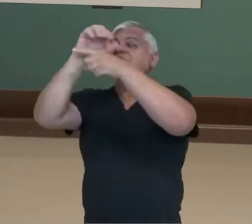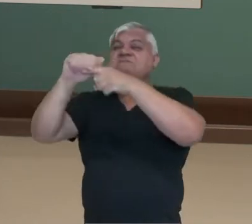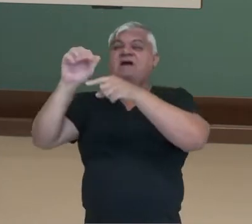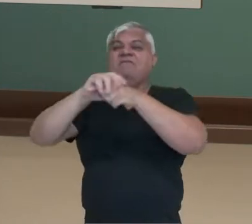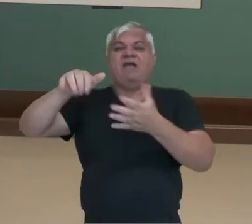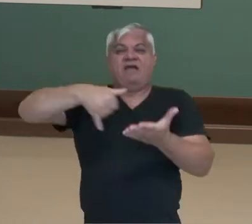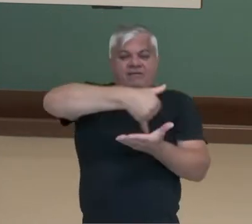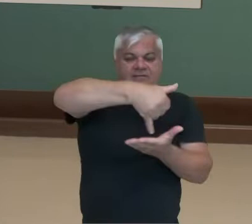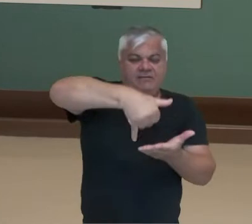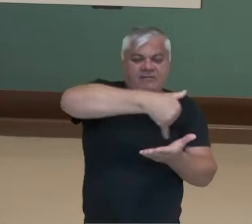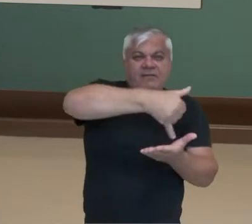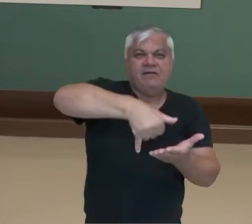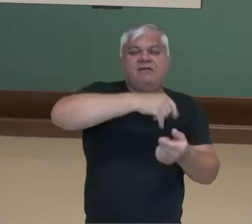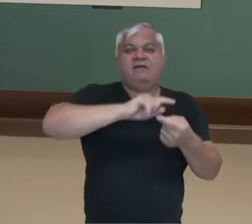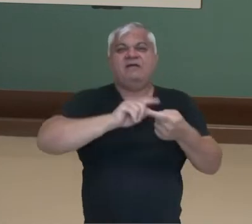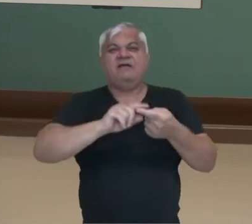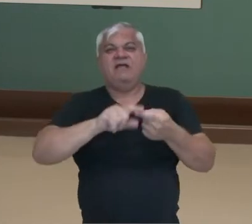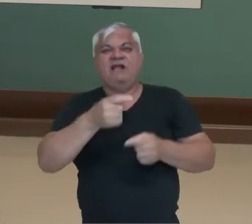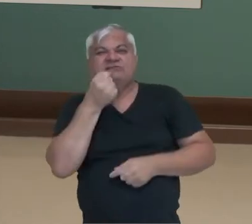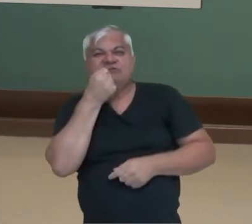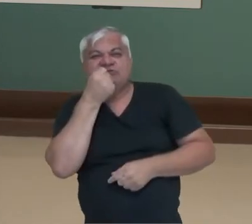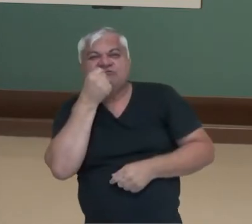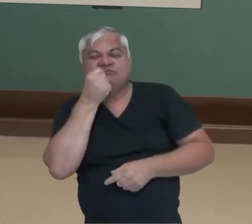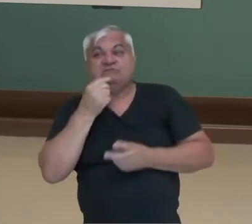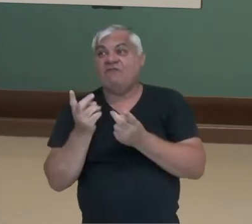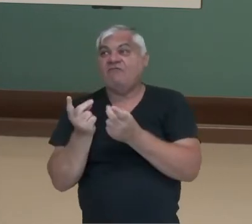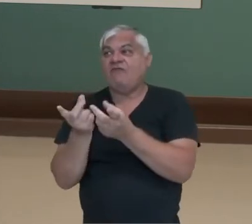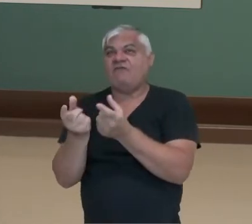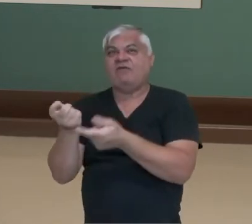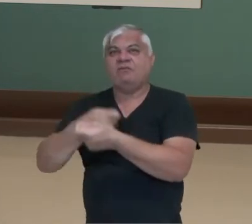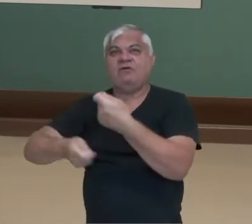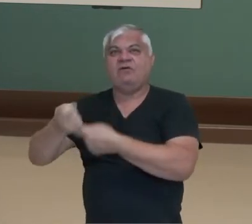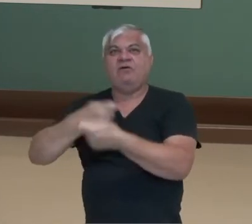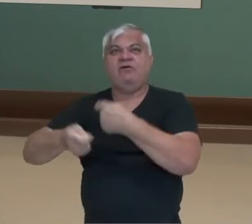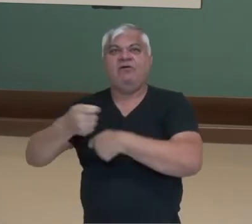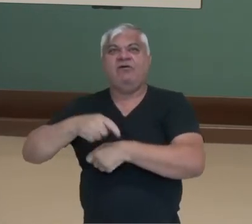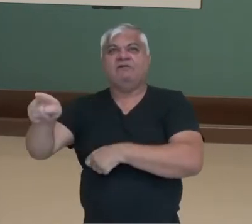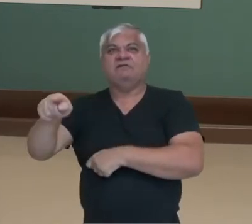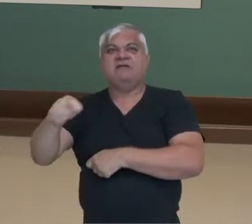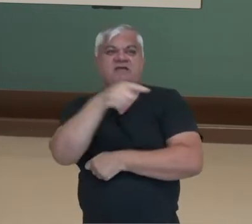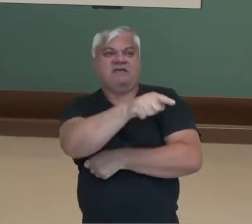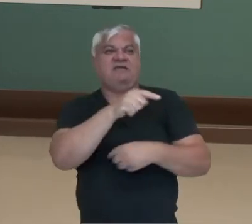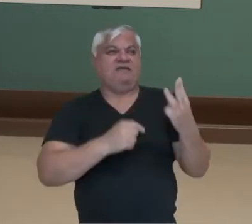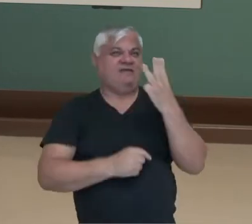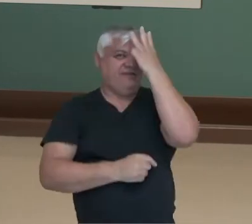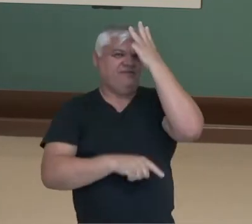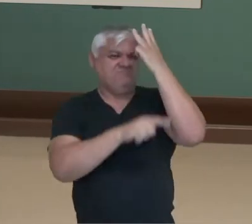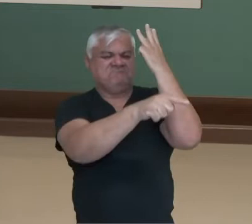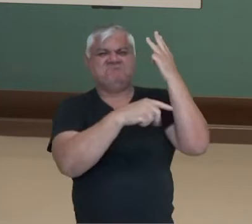oliva, desenvolveram comércio, enriqueceram com ela. Diz que um olhou para o outro: ah, não, tem que ser ela,